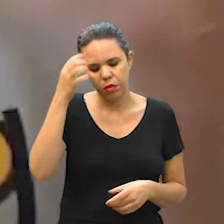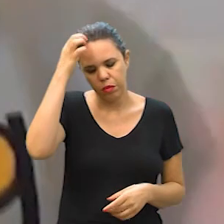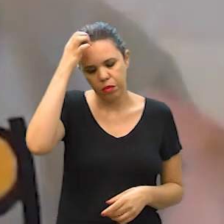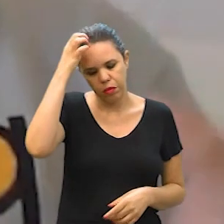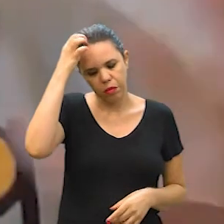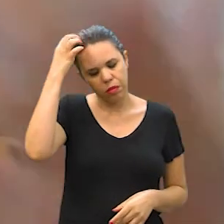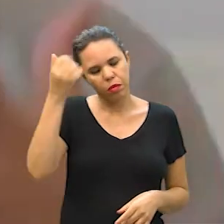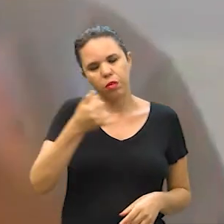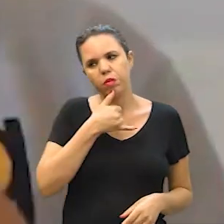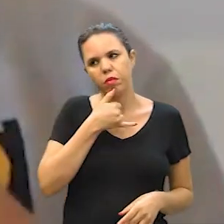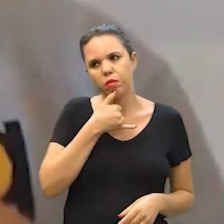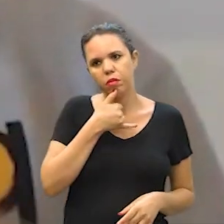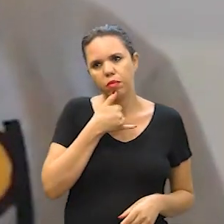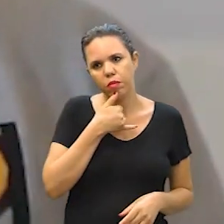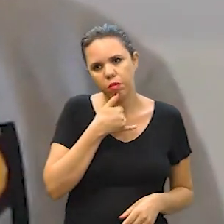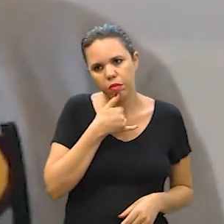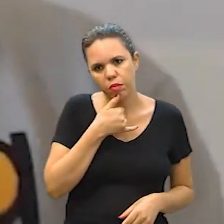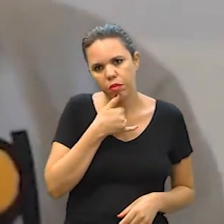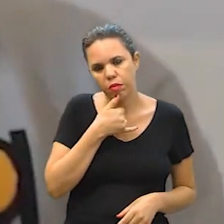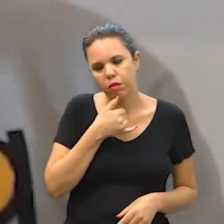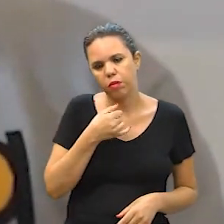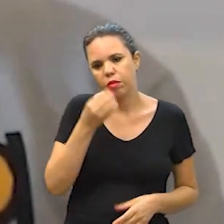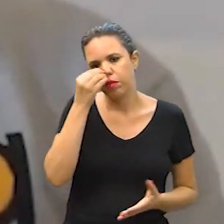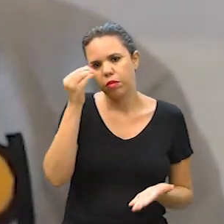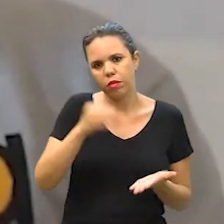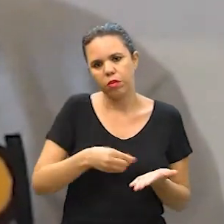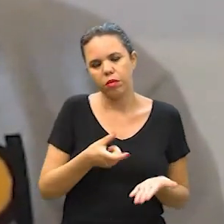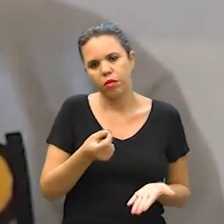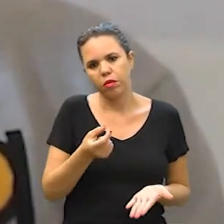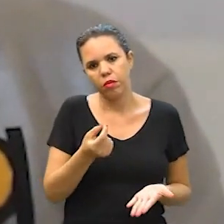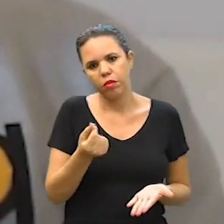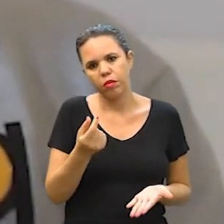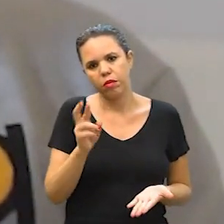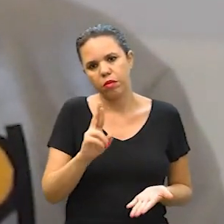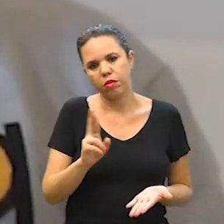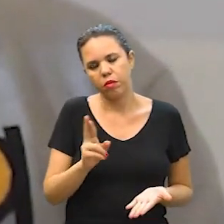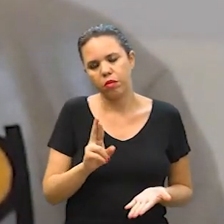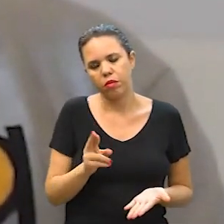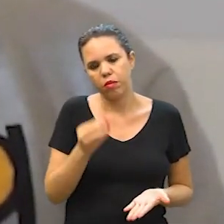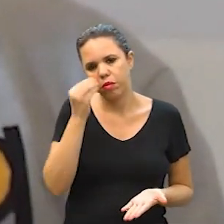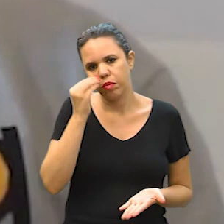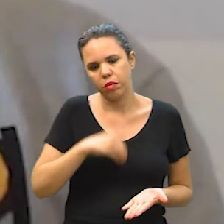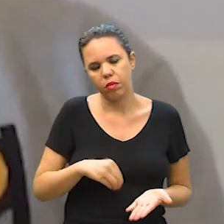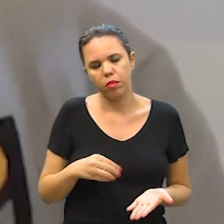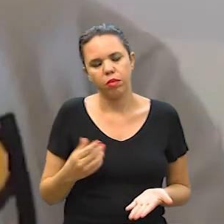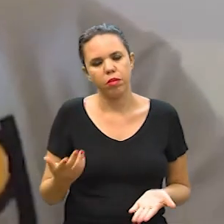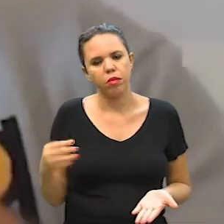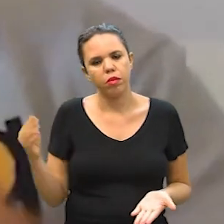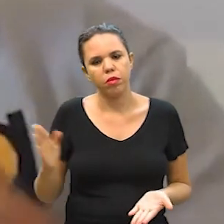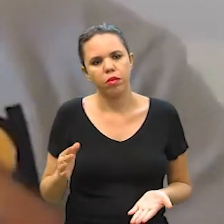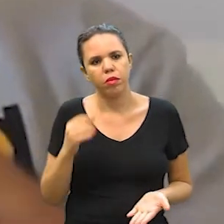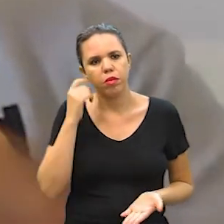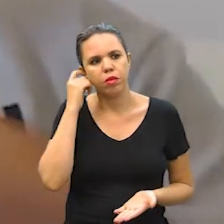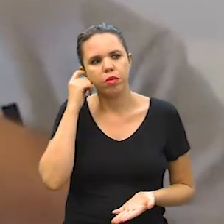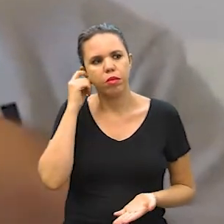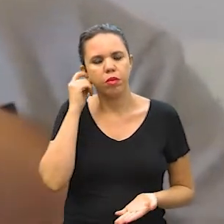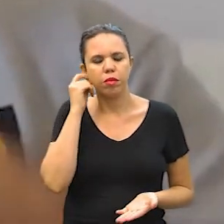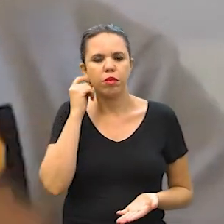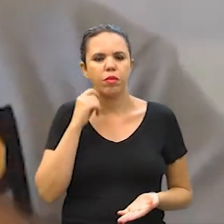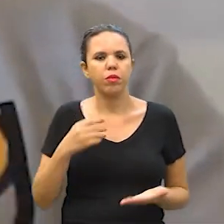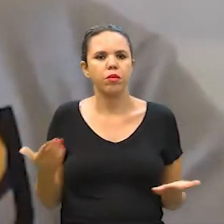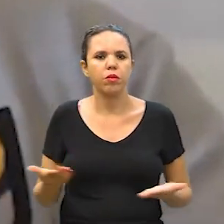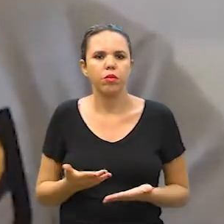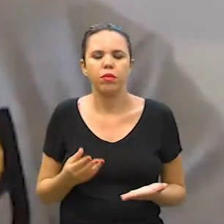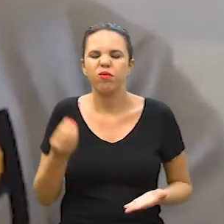e infelizmente, na desvalorização da nossa moeda. O nosso real brasileiro é uma moeda